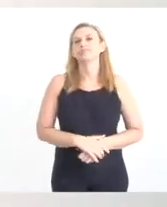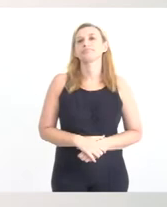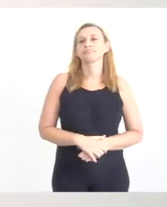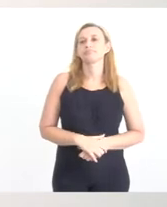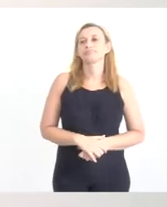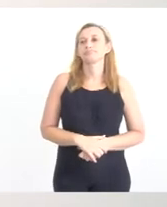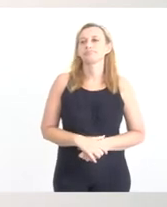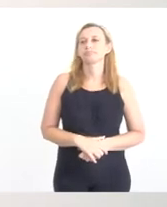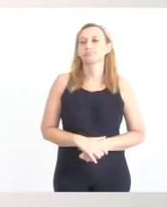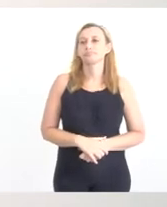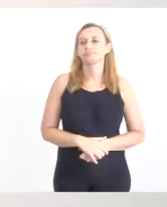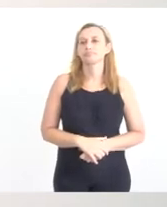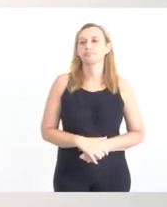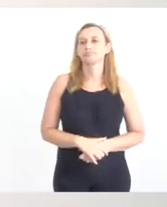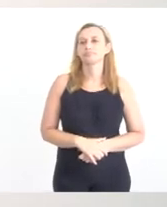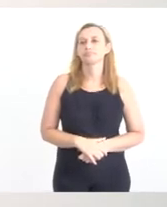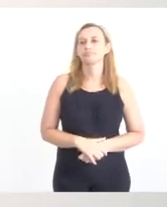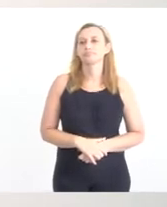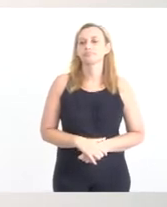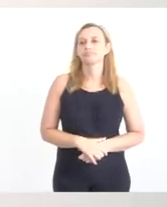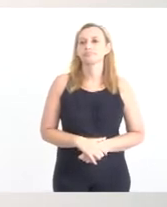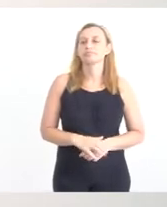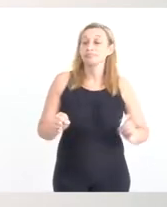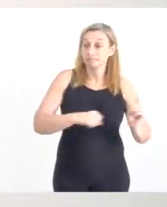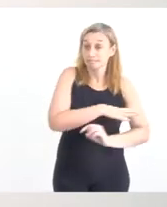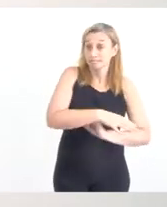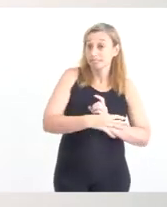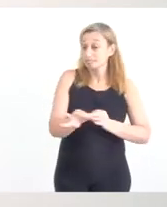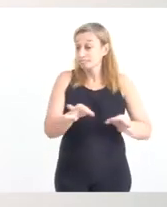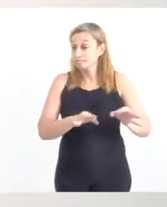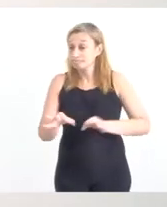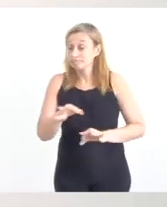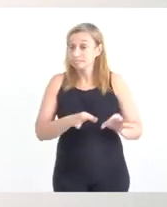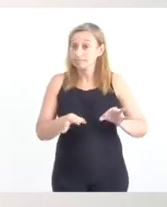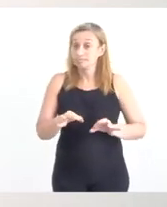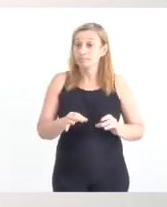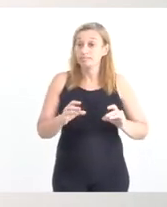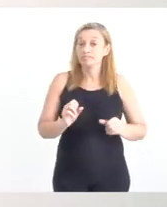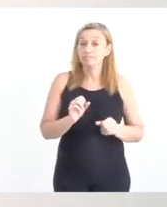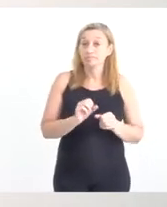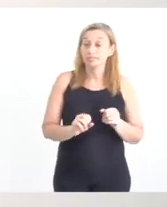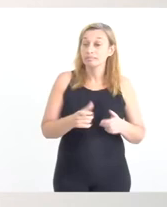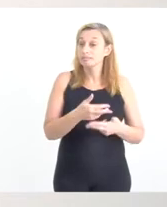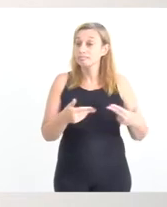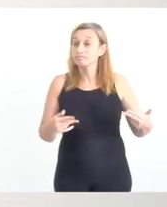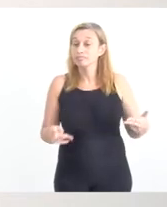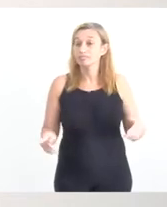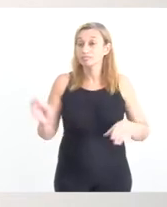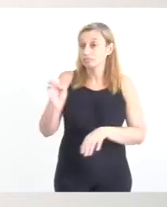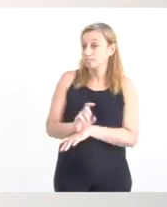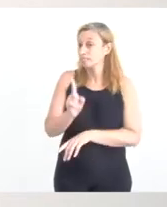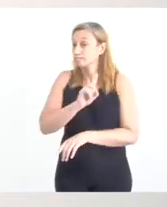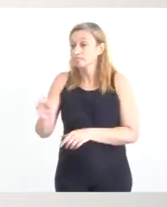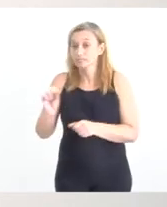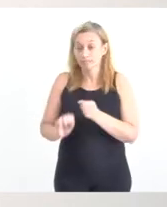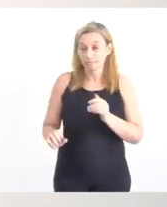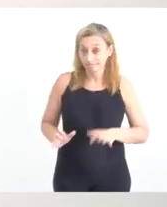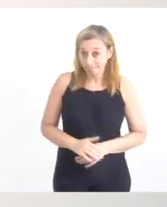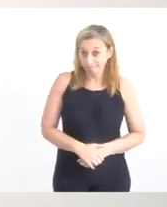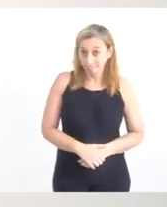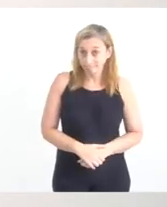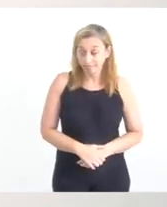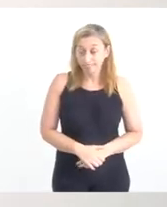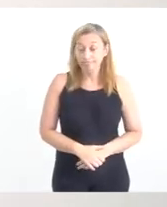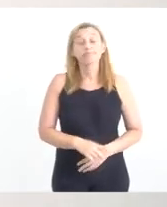periferias com a sociedade civil organizada a fazendo aquilo que o estado deveria fazer e não